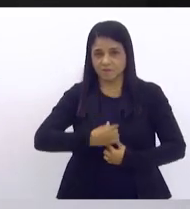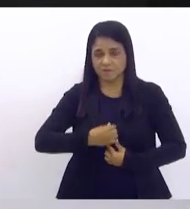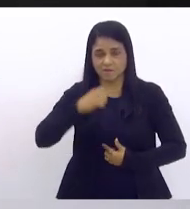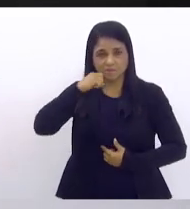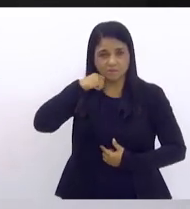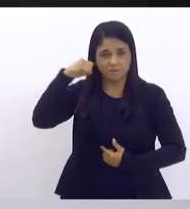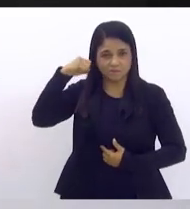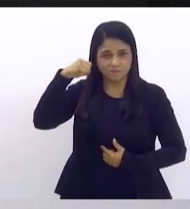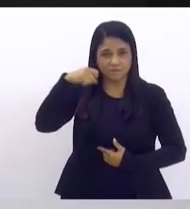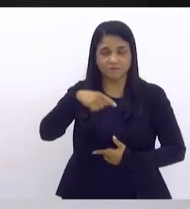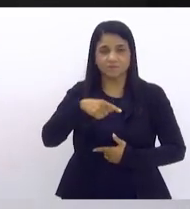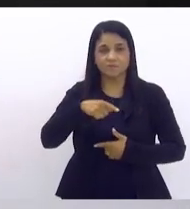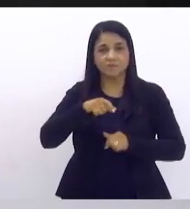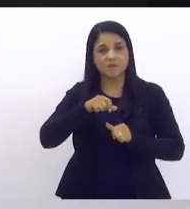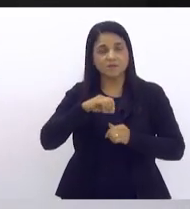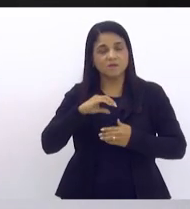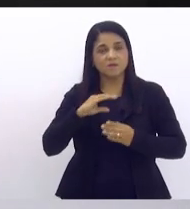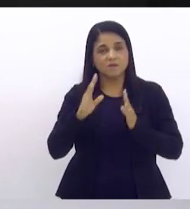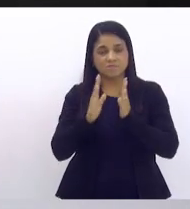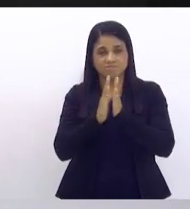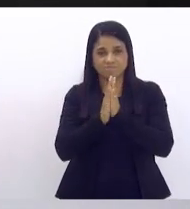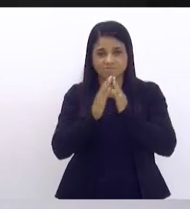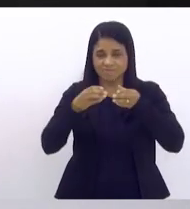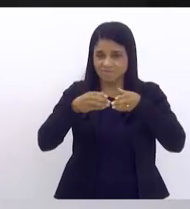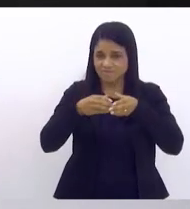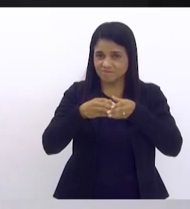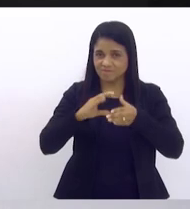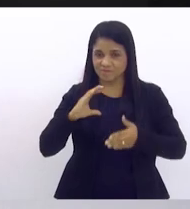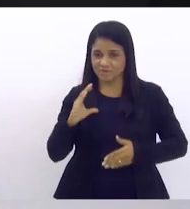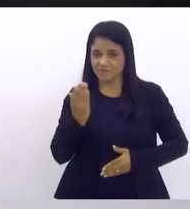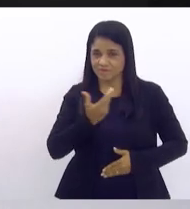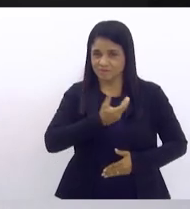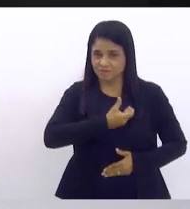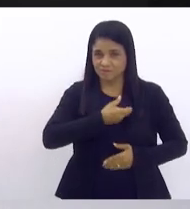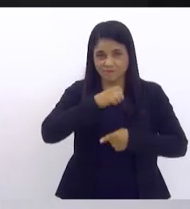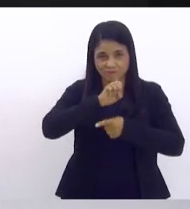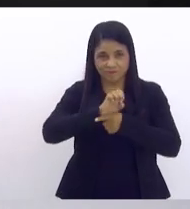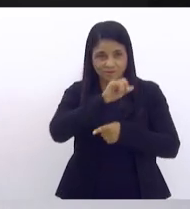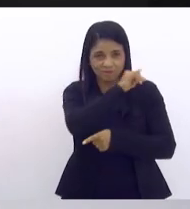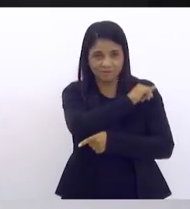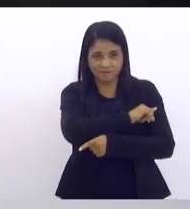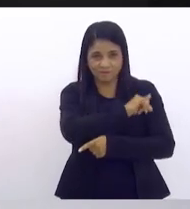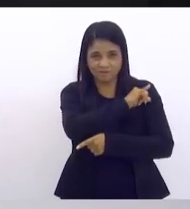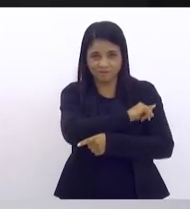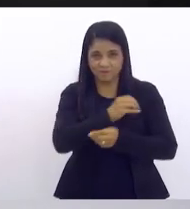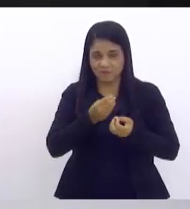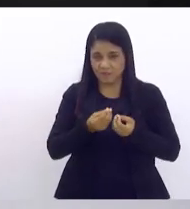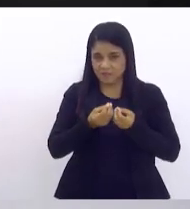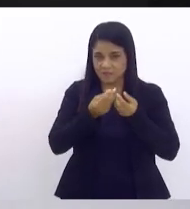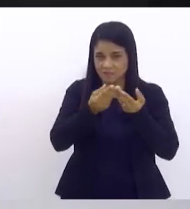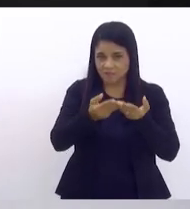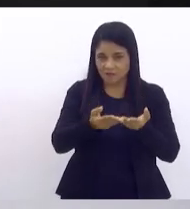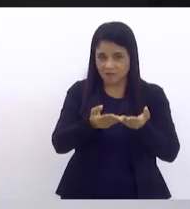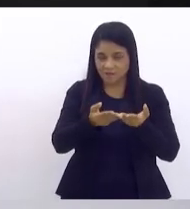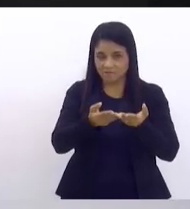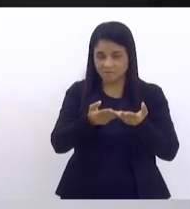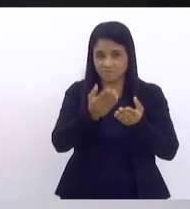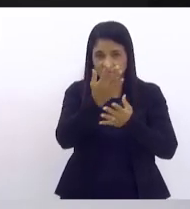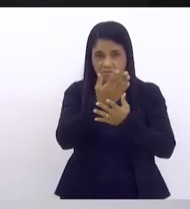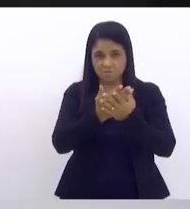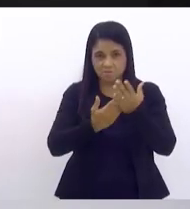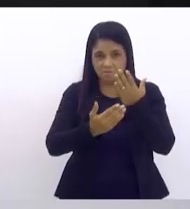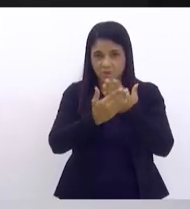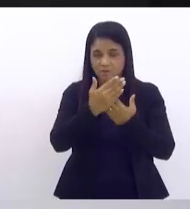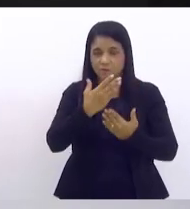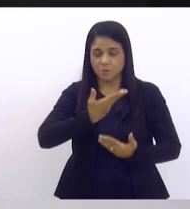Tiradentes para a renovação carismática católica do Estado do Rio de Janeiro, que vai ser entregue em mãos para o